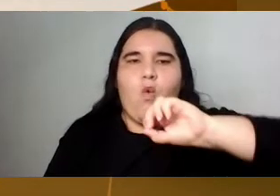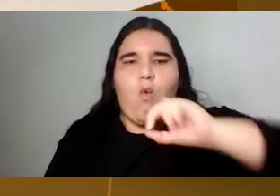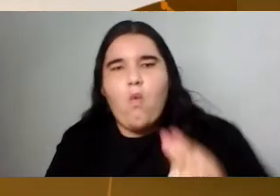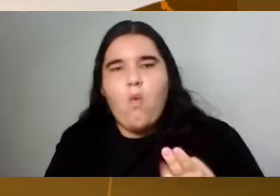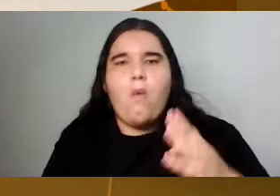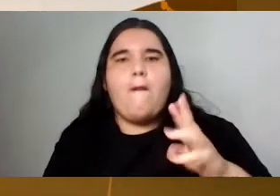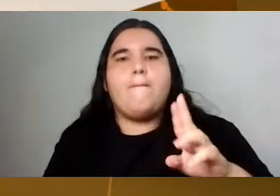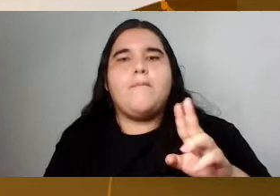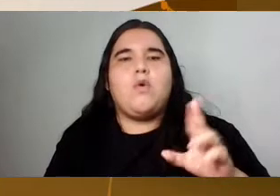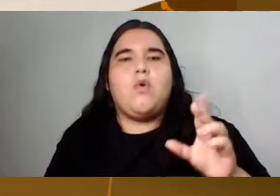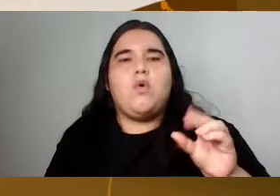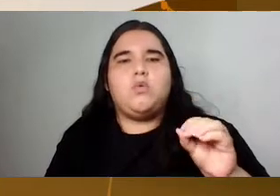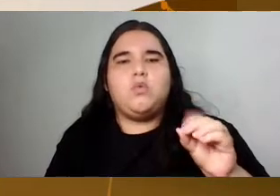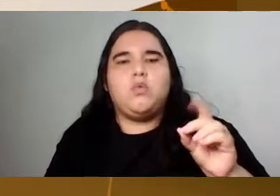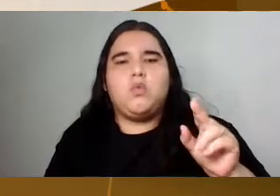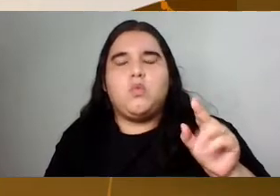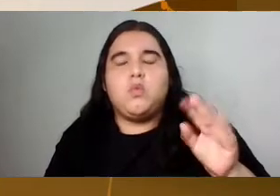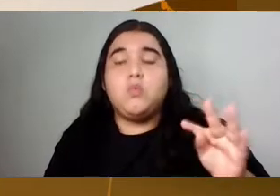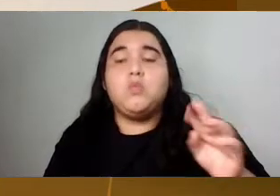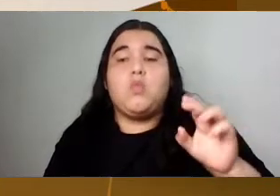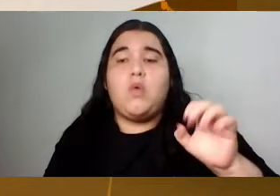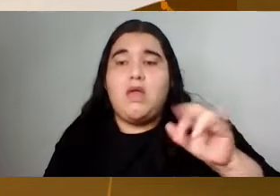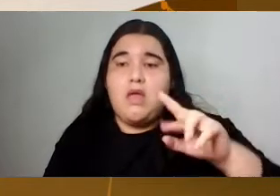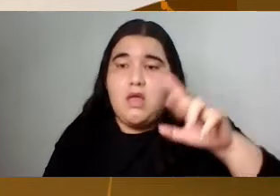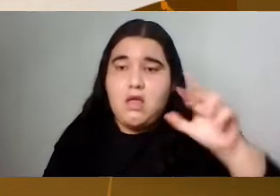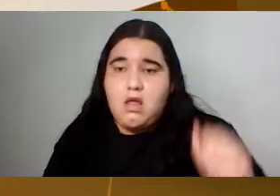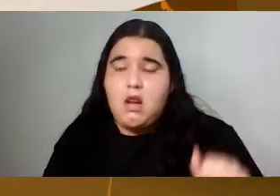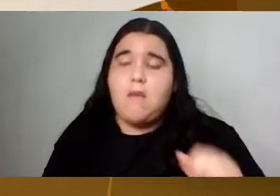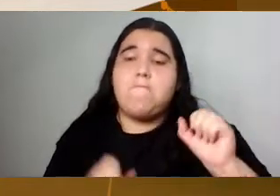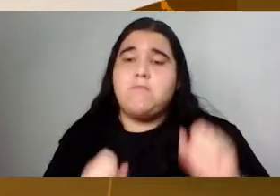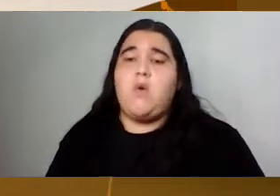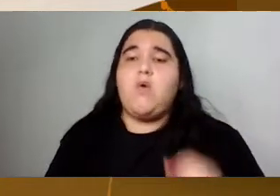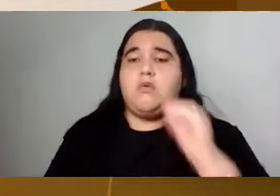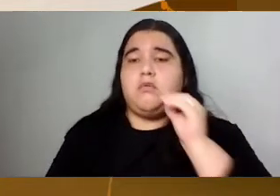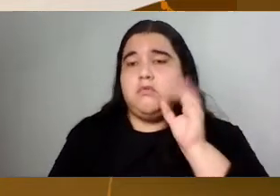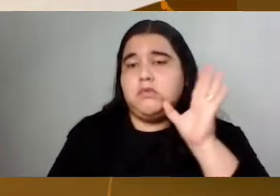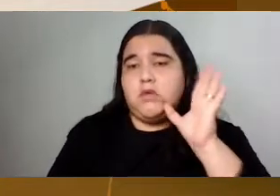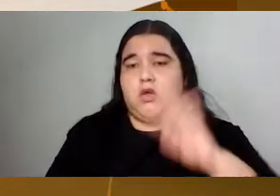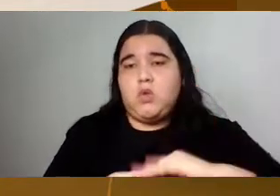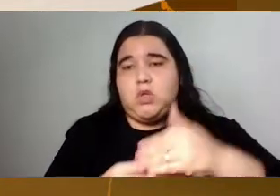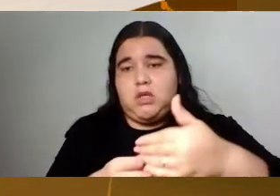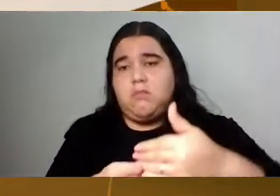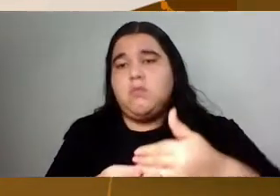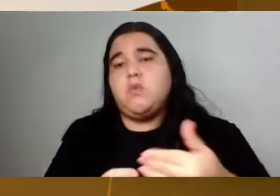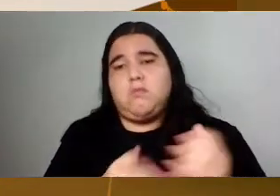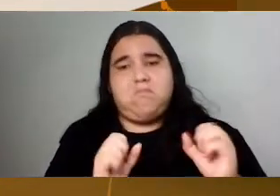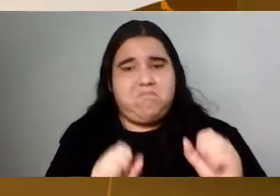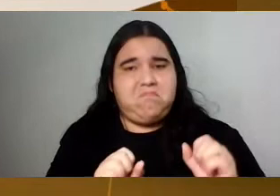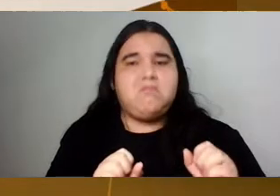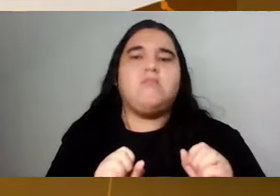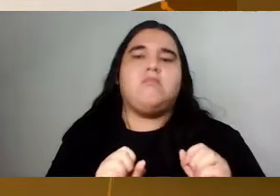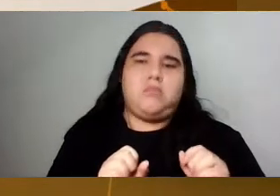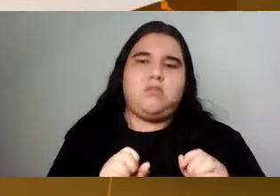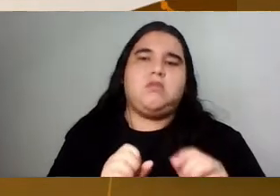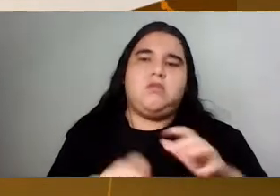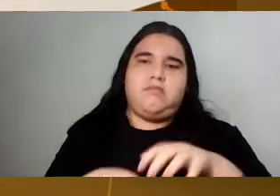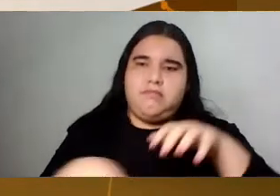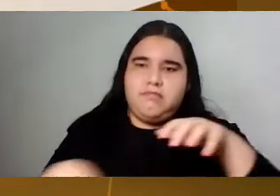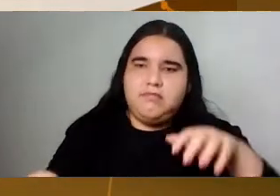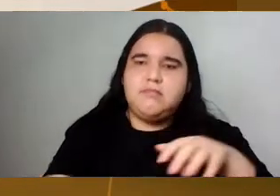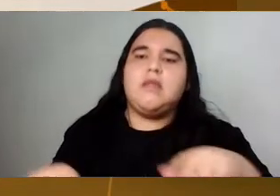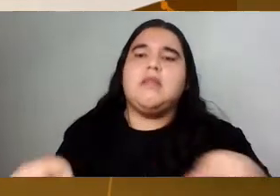forma remota por notebook ou celular, né? Para que esse comando exista, existe uma fonte própria de